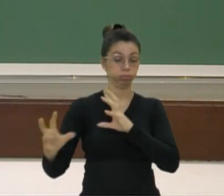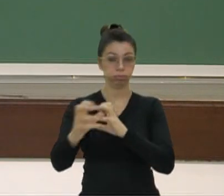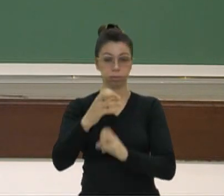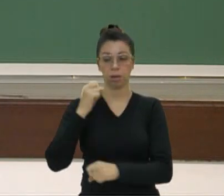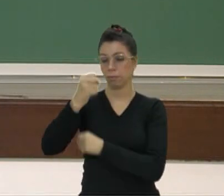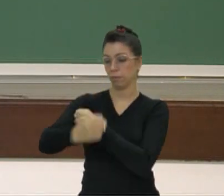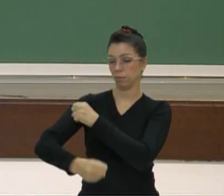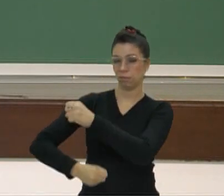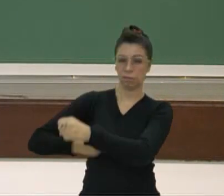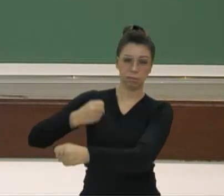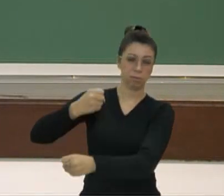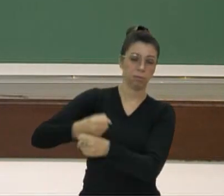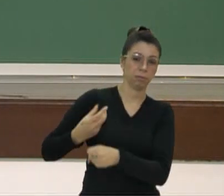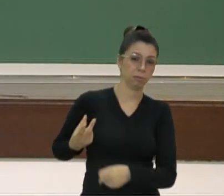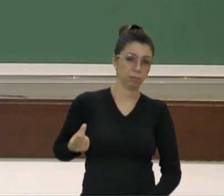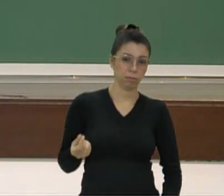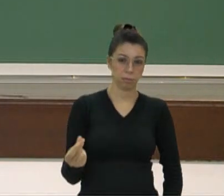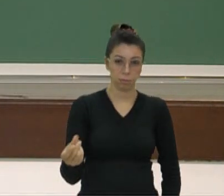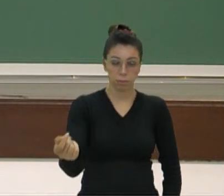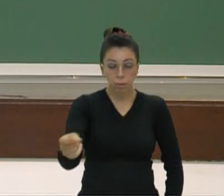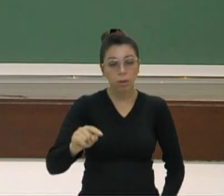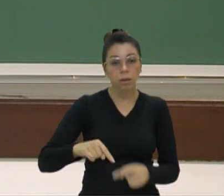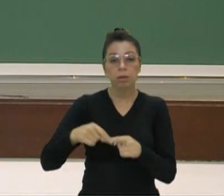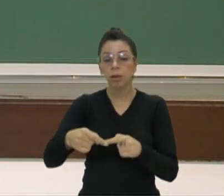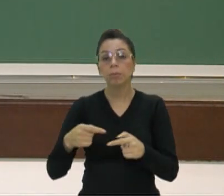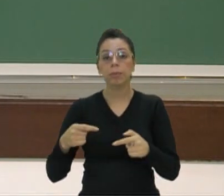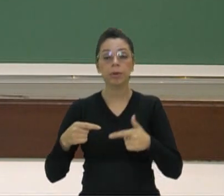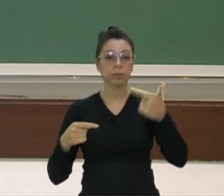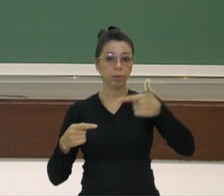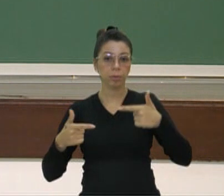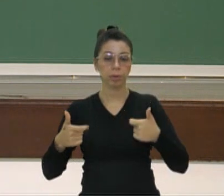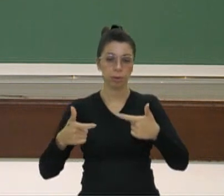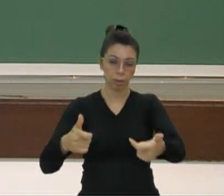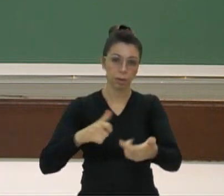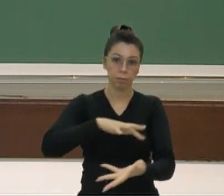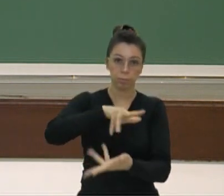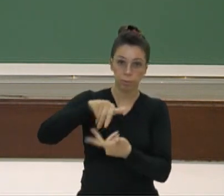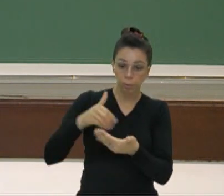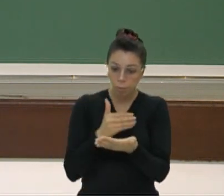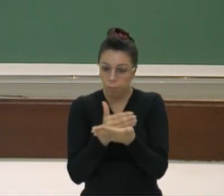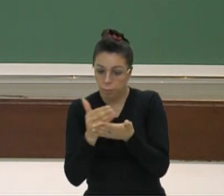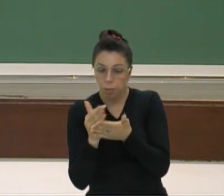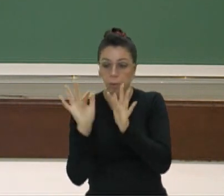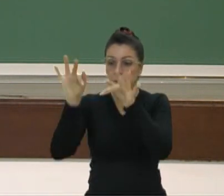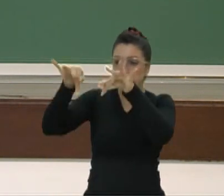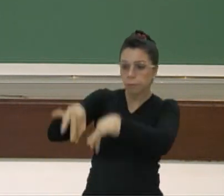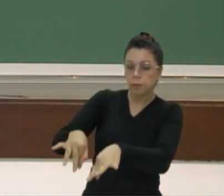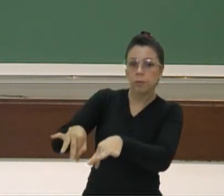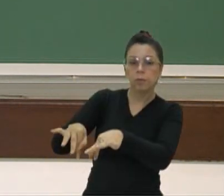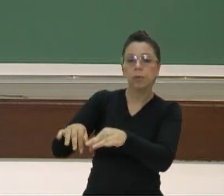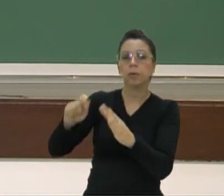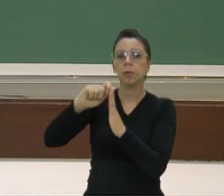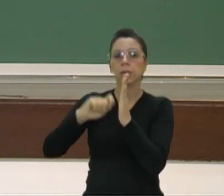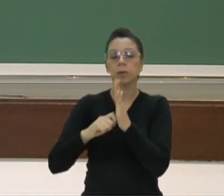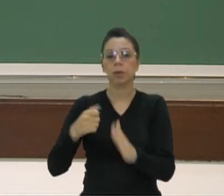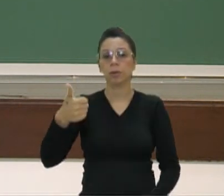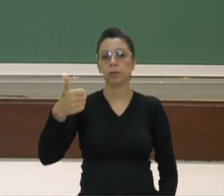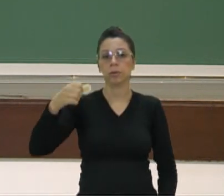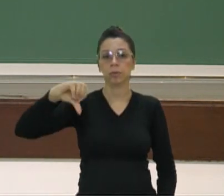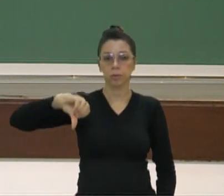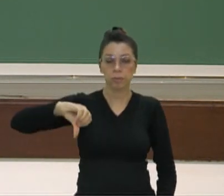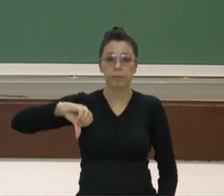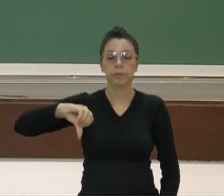muitos anos. Podemos dizer que logo depois da Segunda Guerra Mundial se iniciou e terminou só na década de 90 com